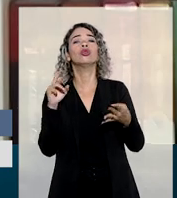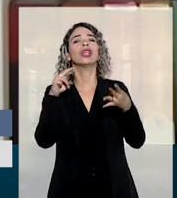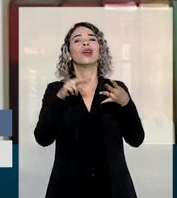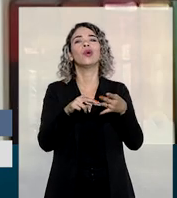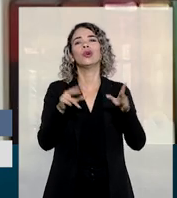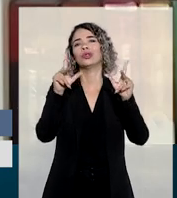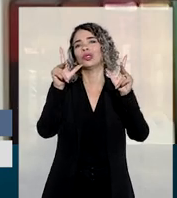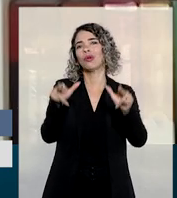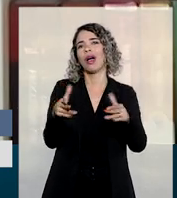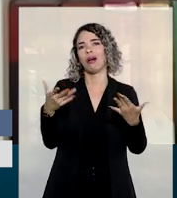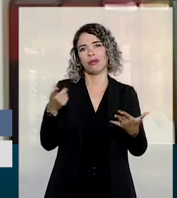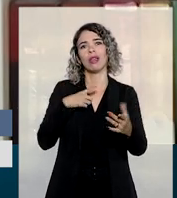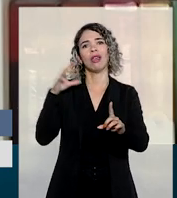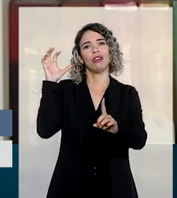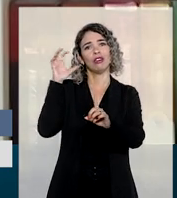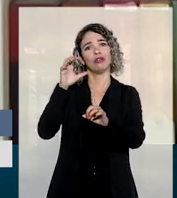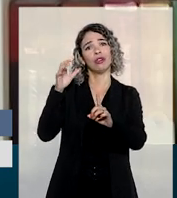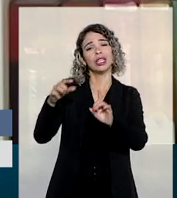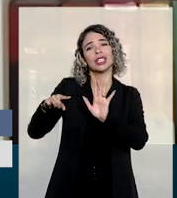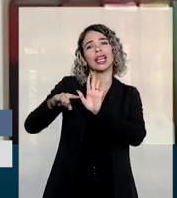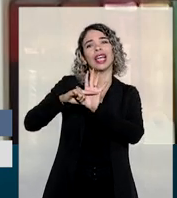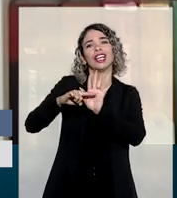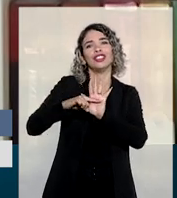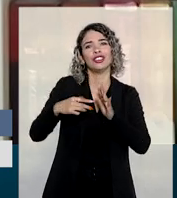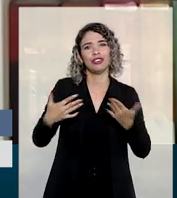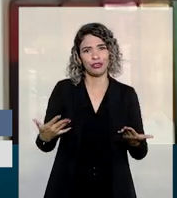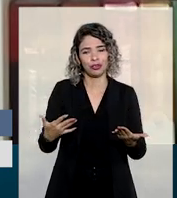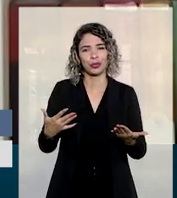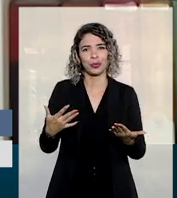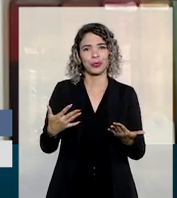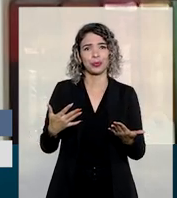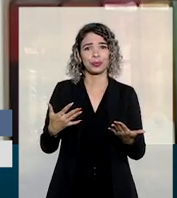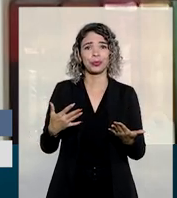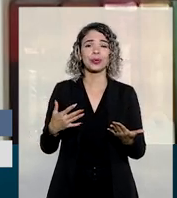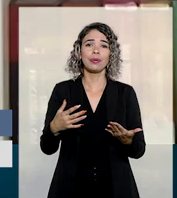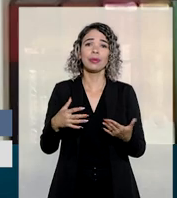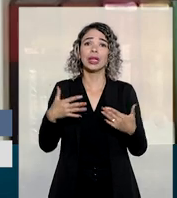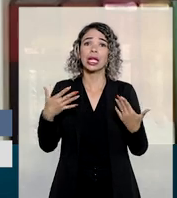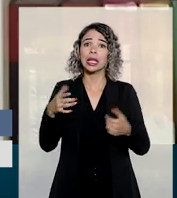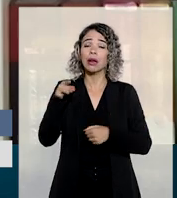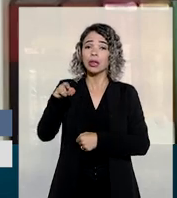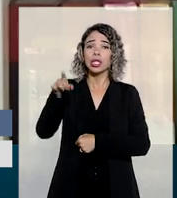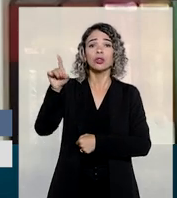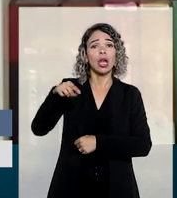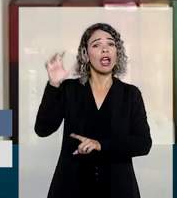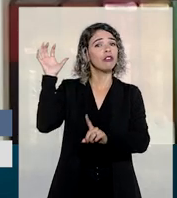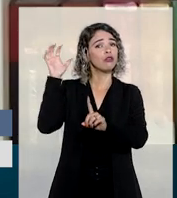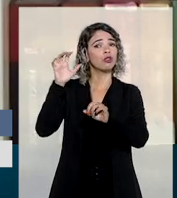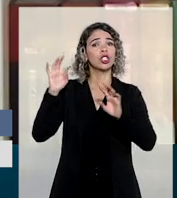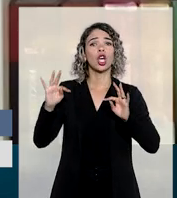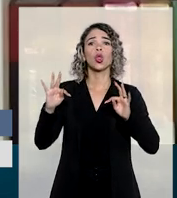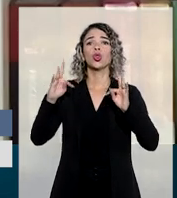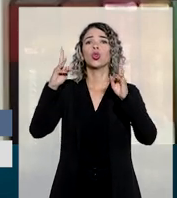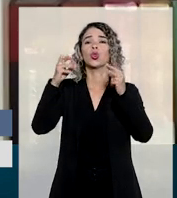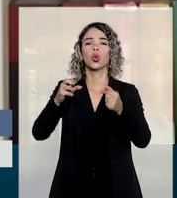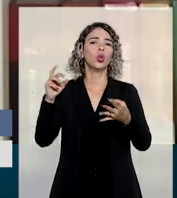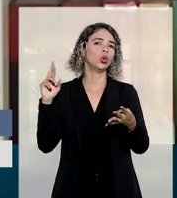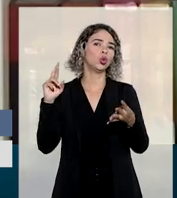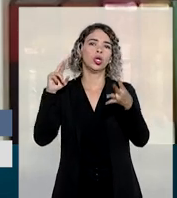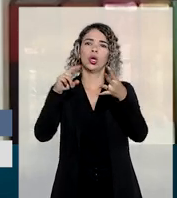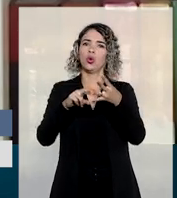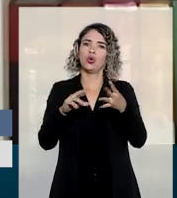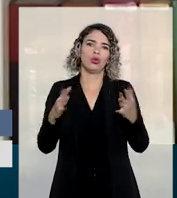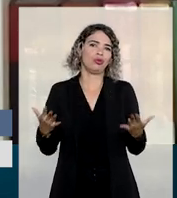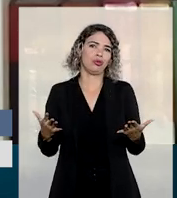é feita a partir da interpretação da norma sobre embargos de declaração, na verdade ela está afetando todos